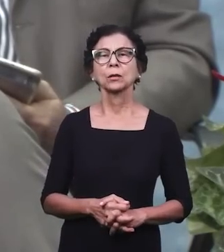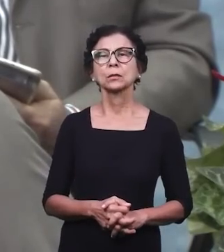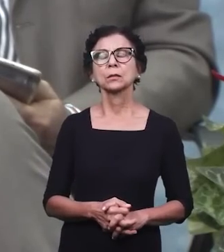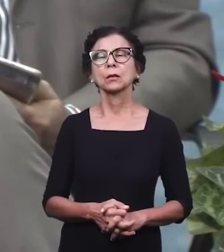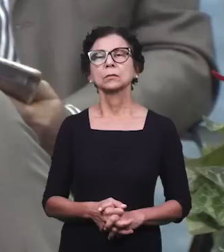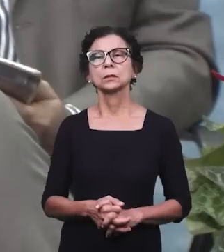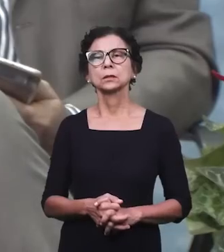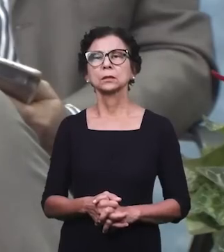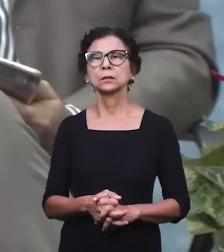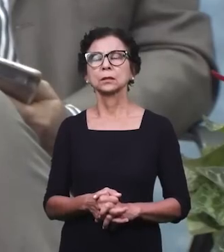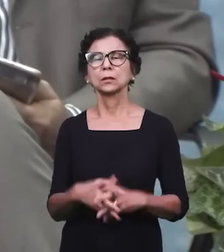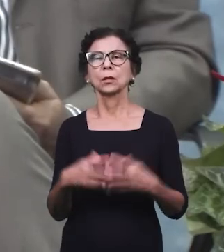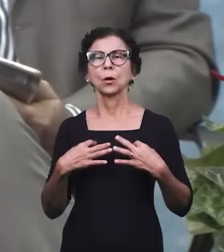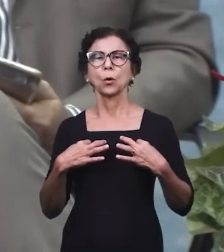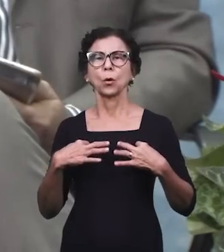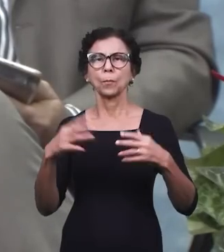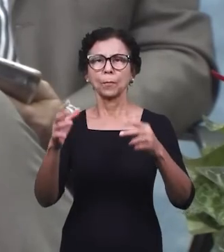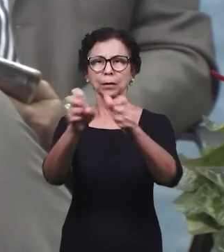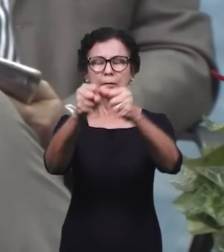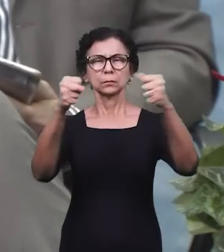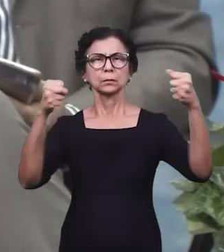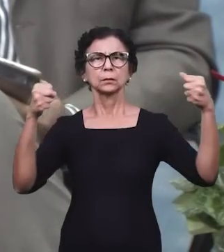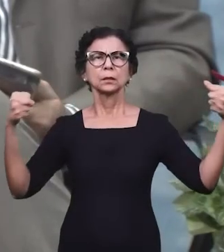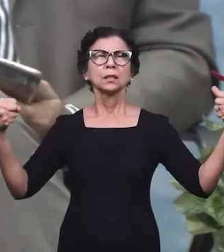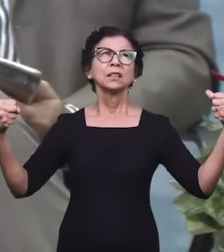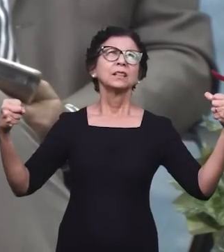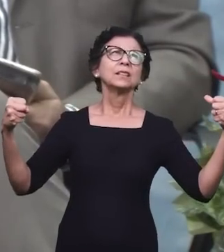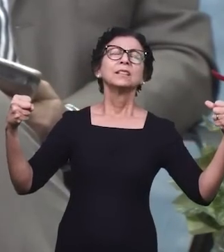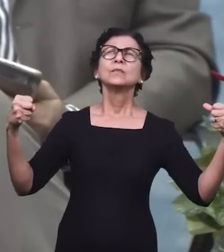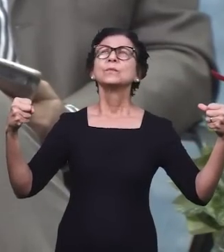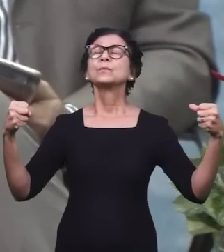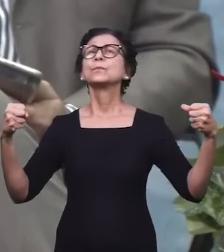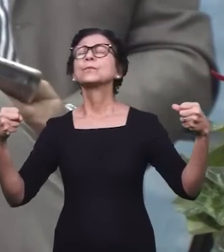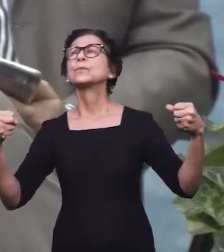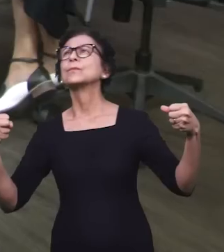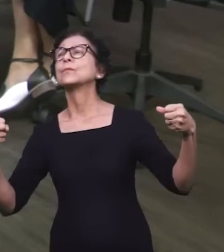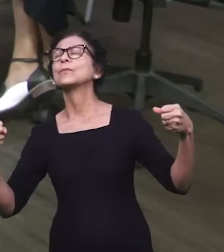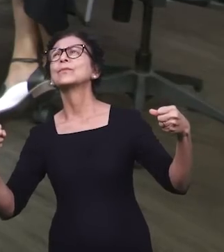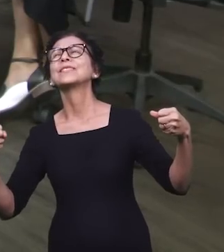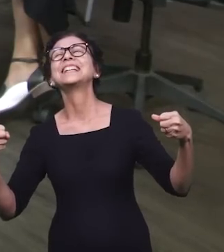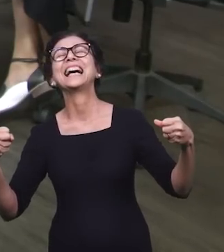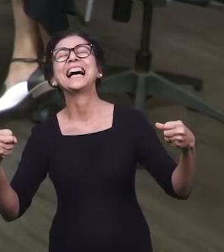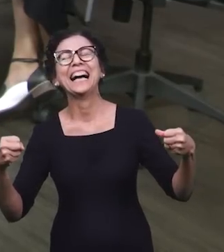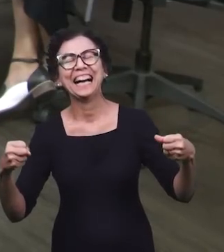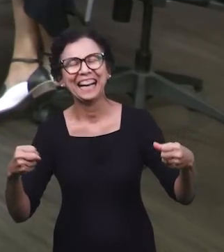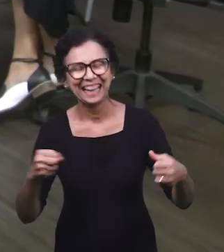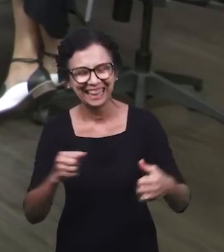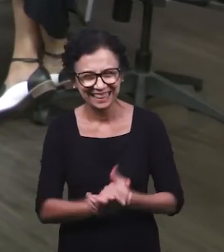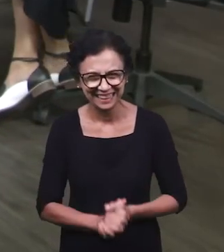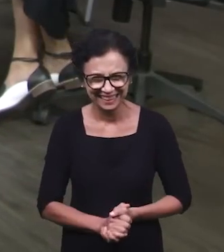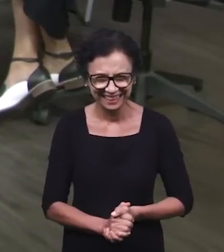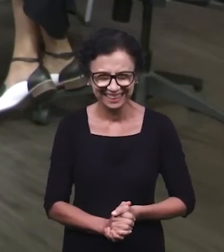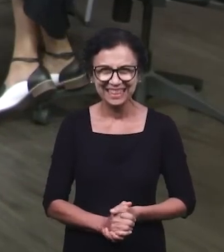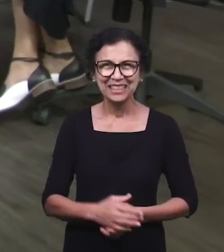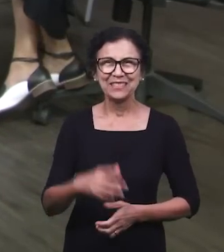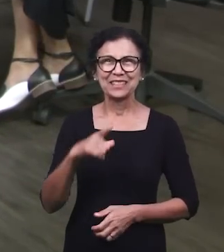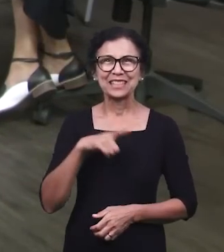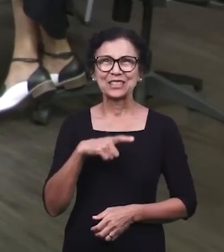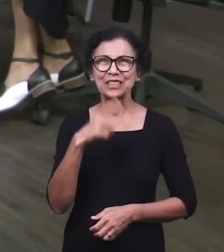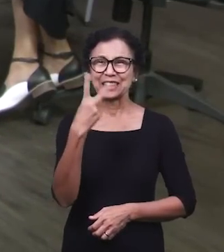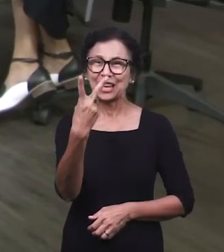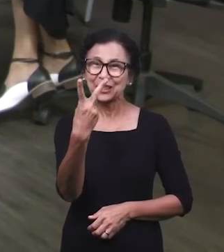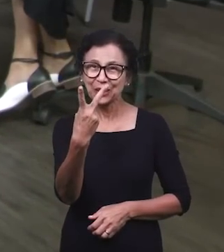e olha lá as roupas, quantos sapatos a gente tem. Nós só temos 2 pés no chão para a gente colocar. Você tem milhares, as moças